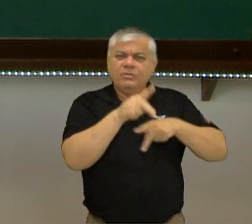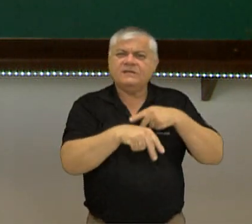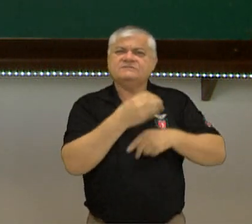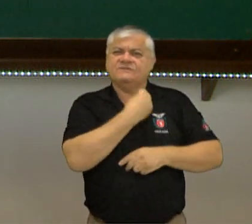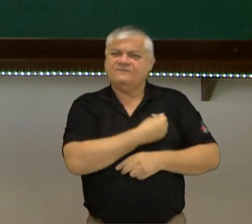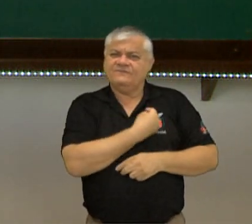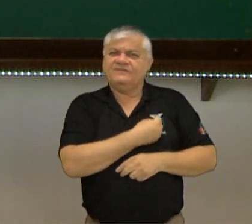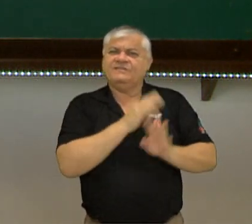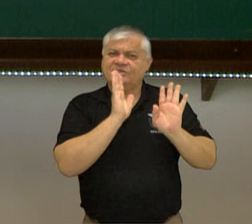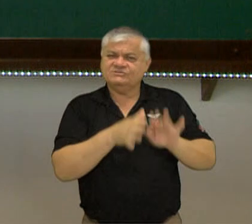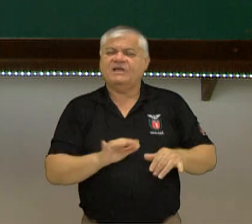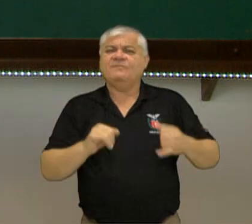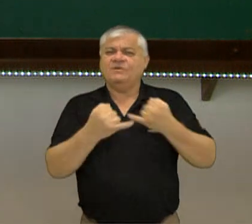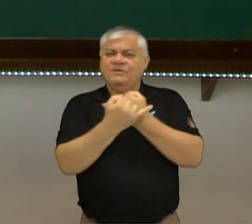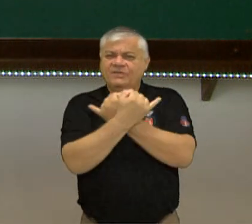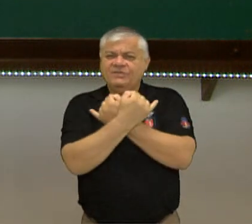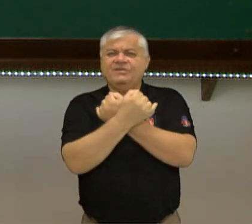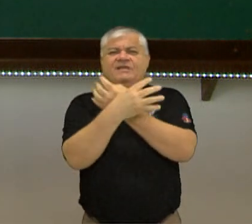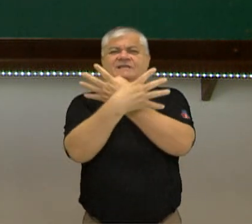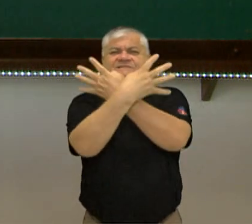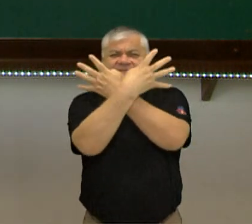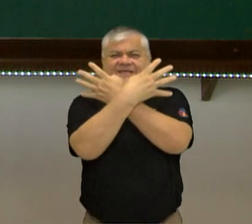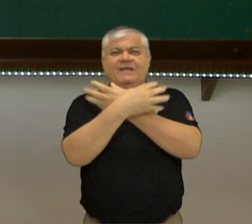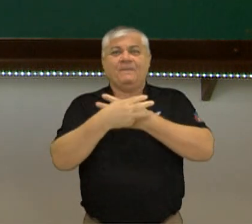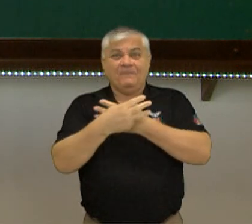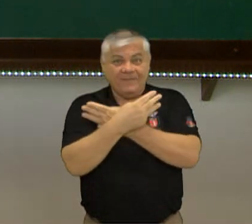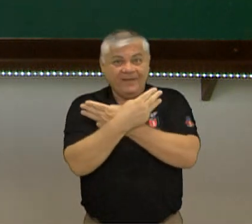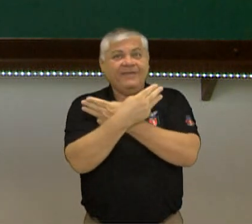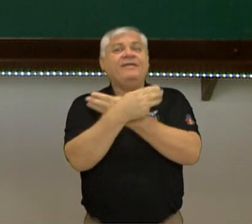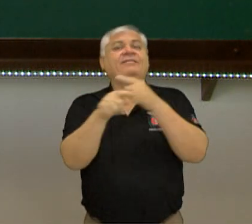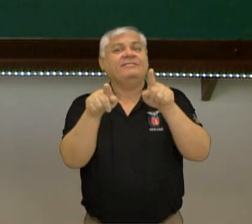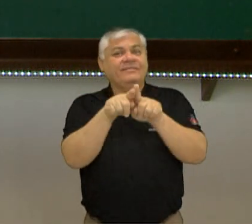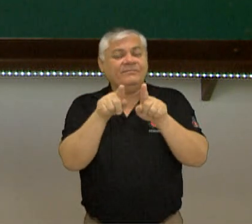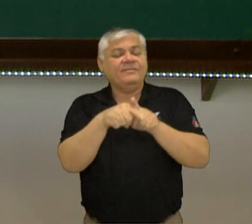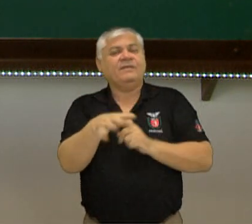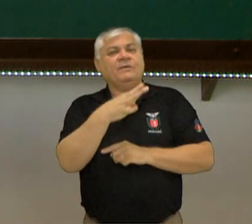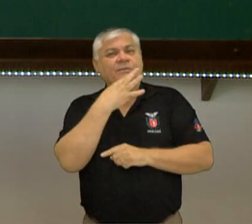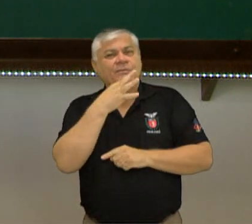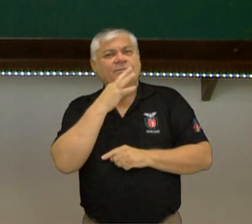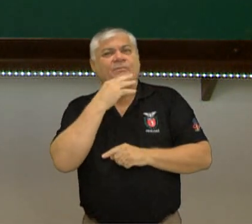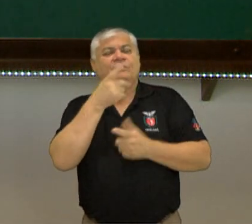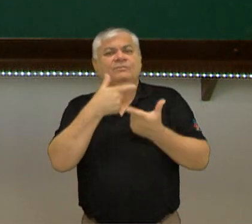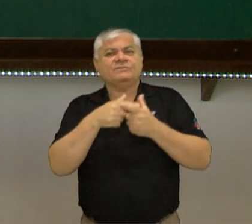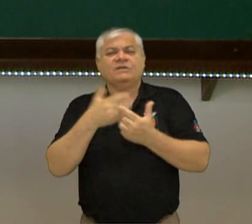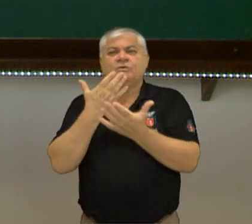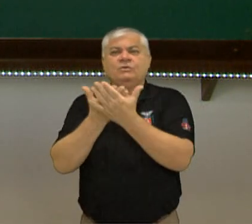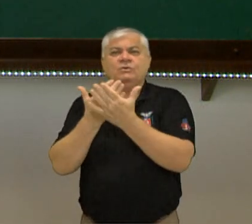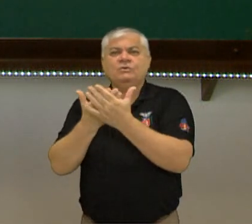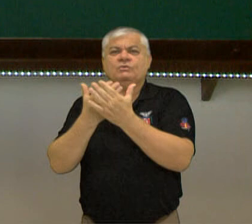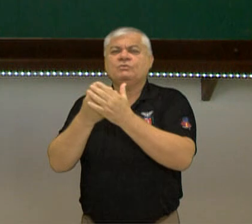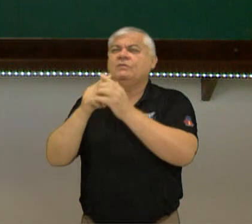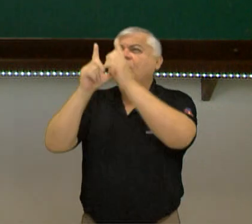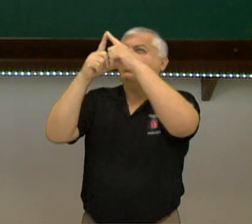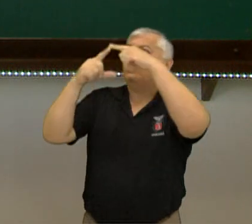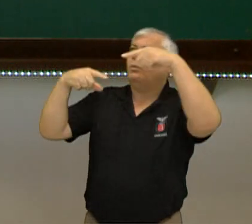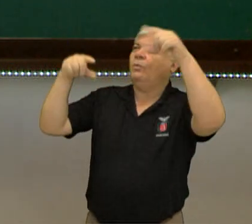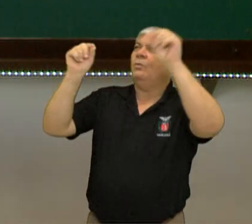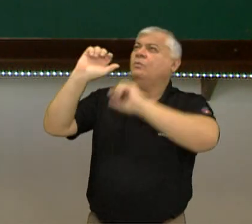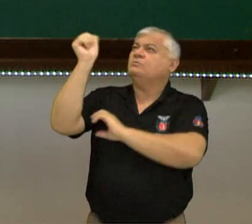assim como os incas, assim como os astecas. Os maias, né, conhecedores da astronomia, tinham um calendário, né,